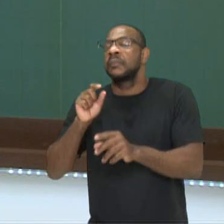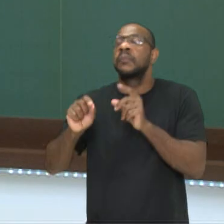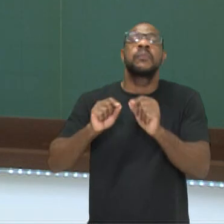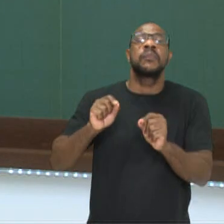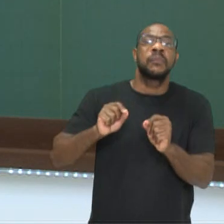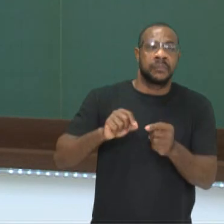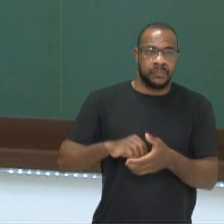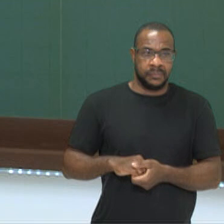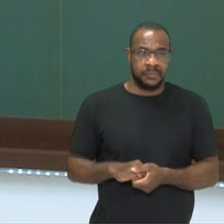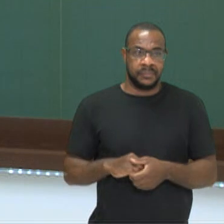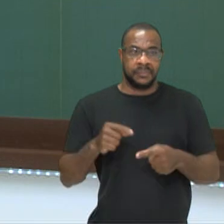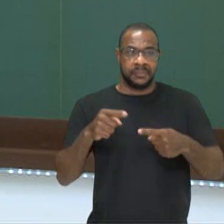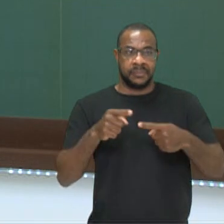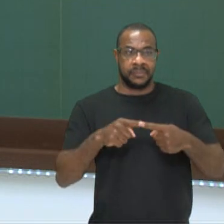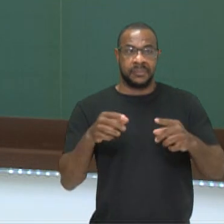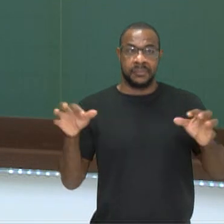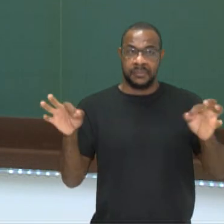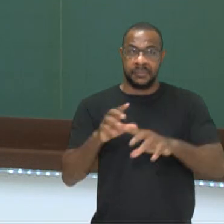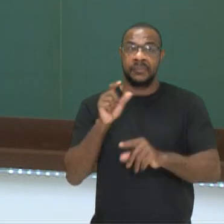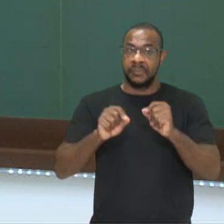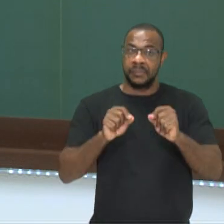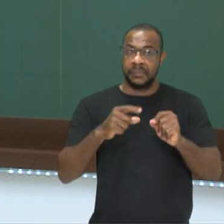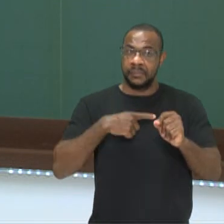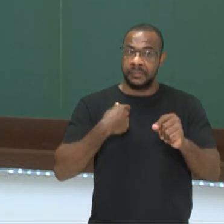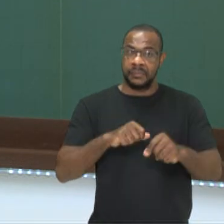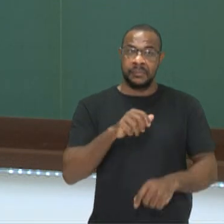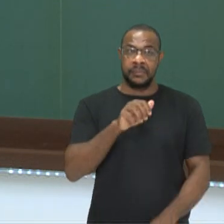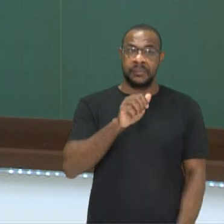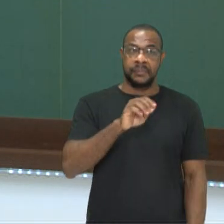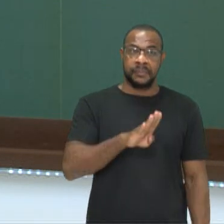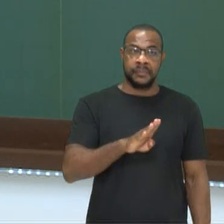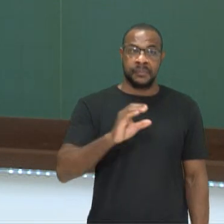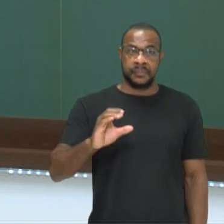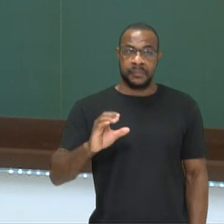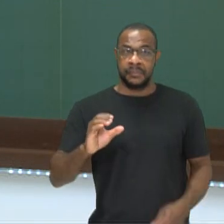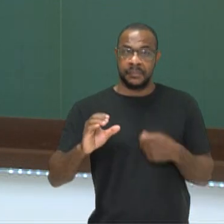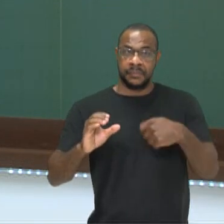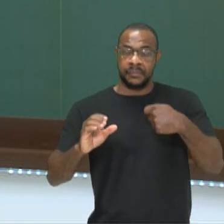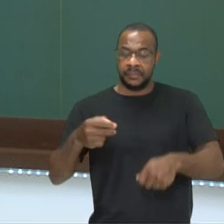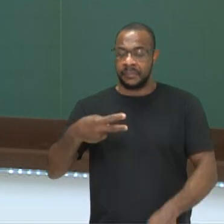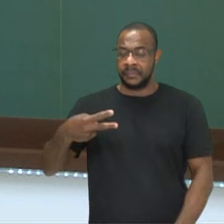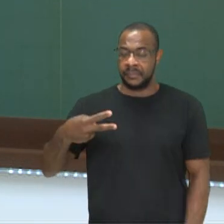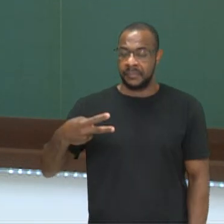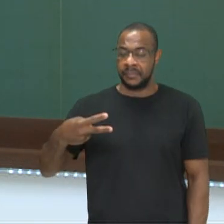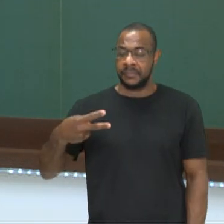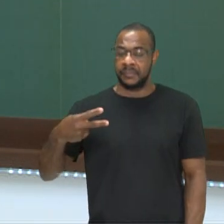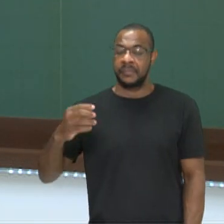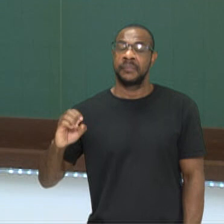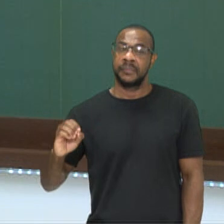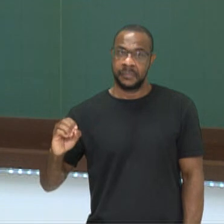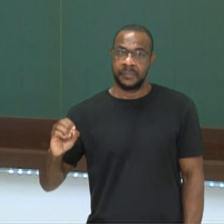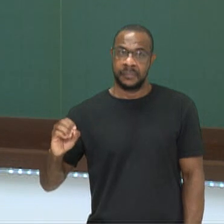olha lá. Lembrando que a equação completa, o B e o C têm que ser diferentes de zero. E a